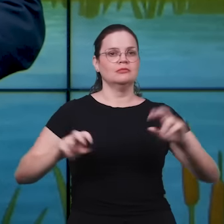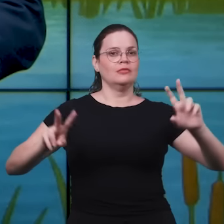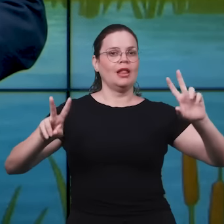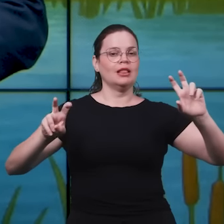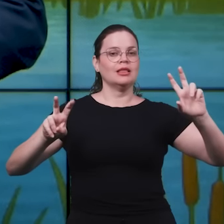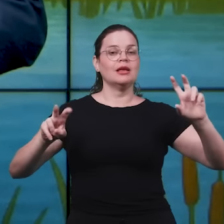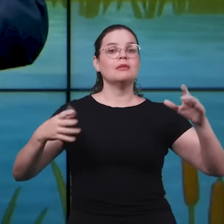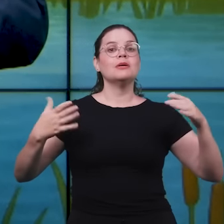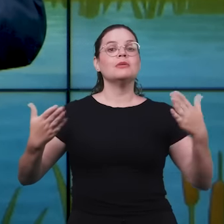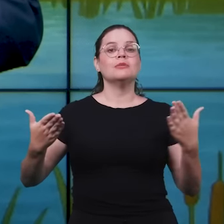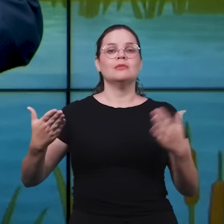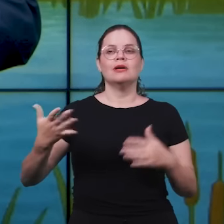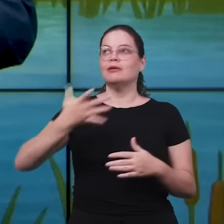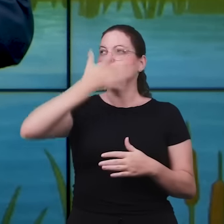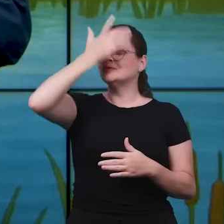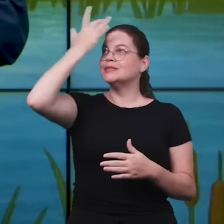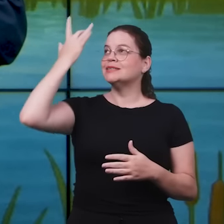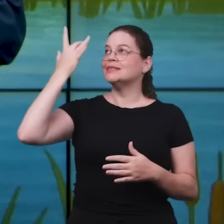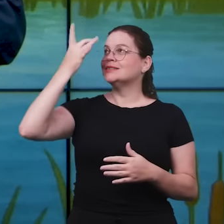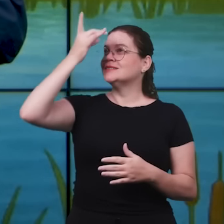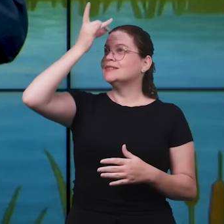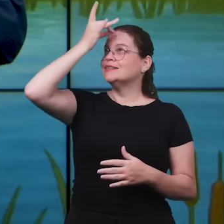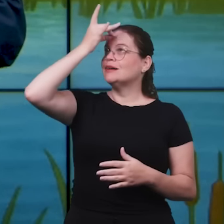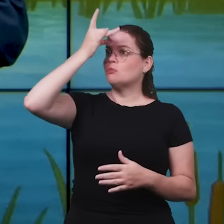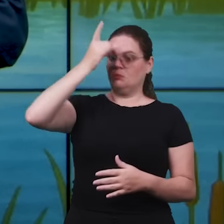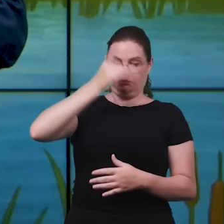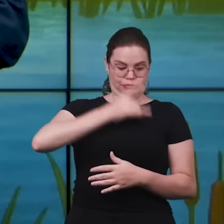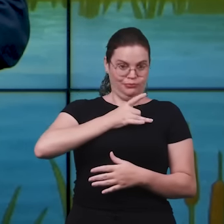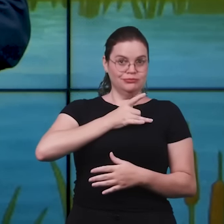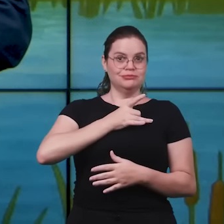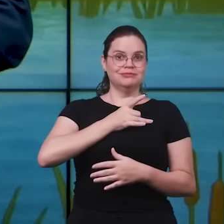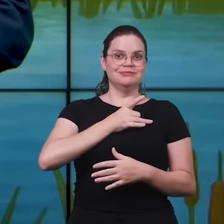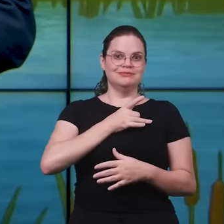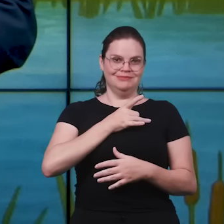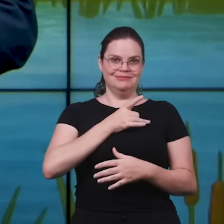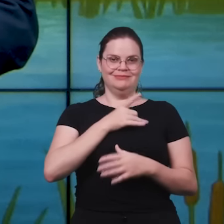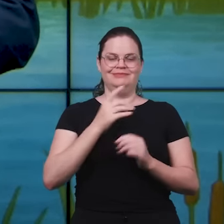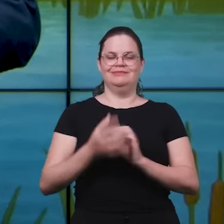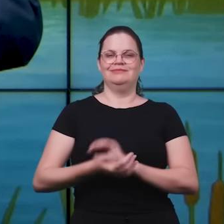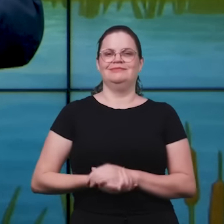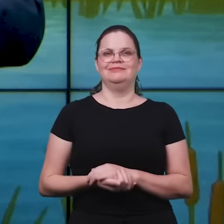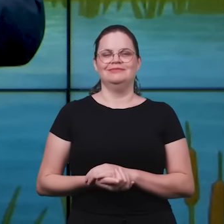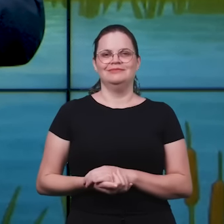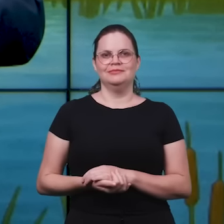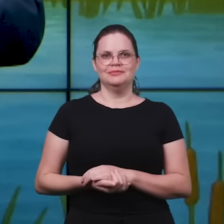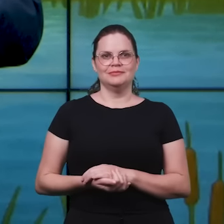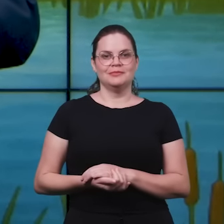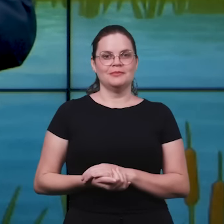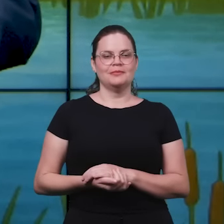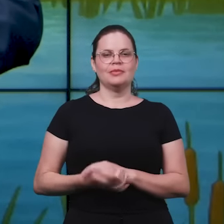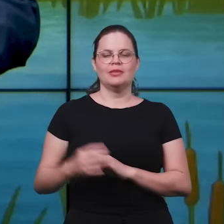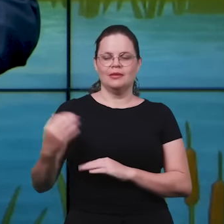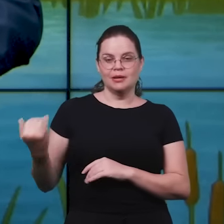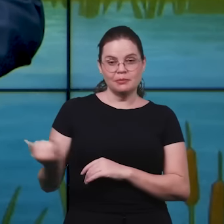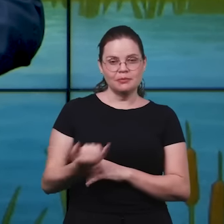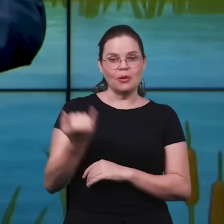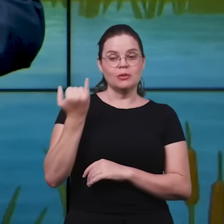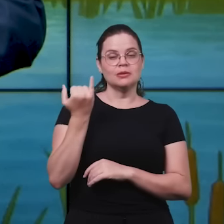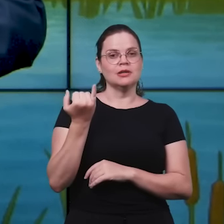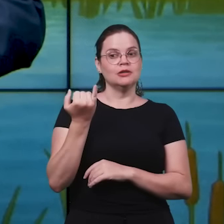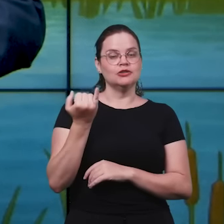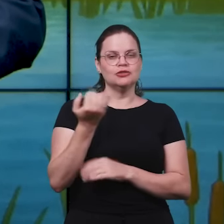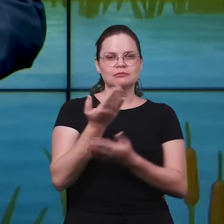tema: o Espírito do Senhor vem sobre mim. E é de extrema importância